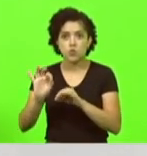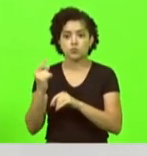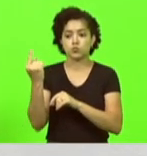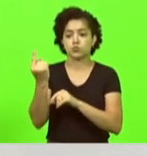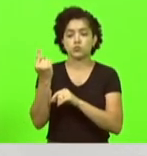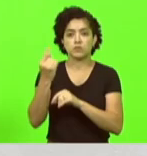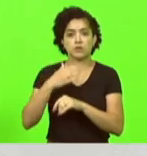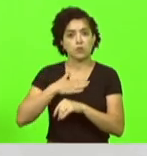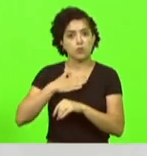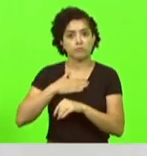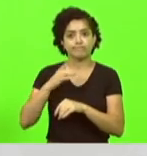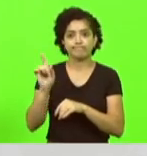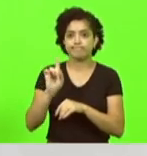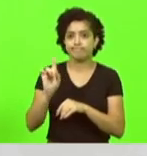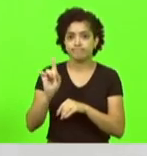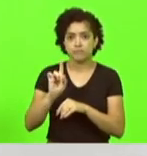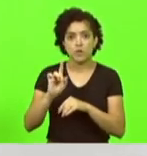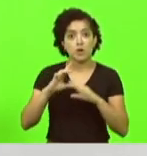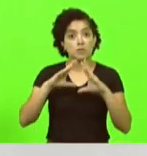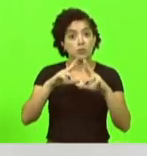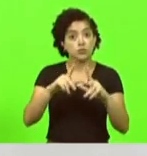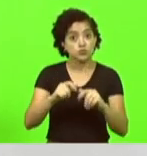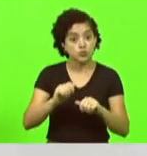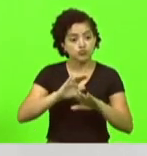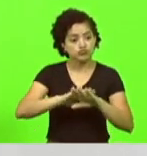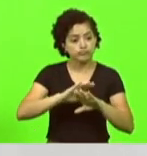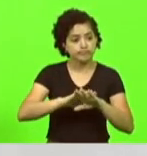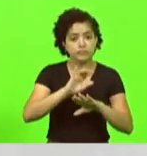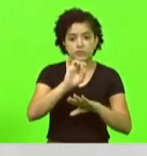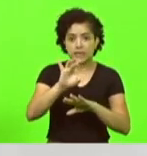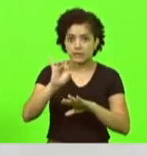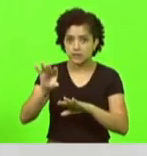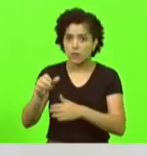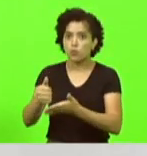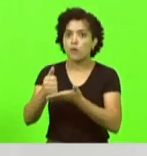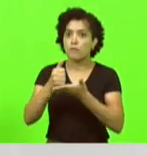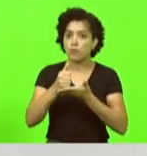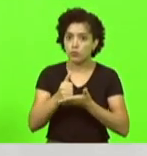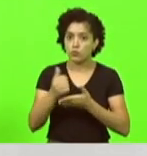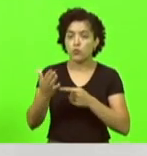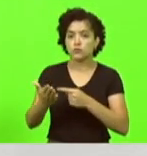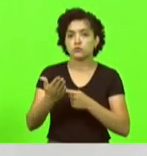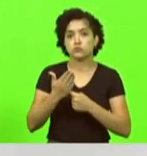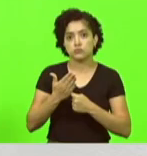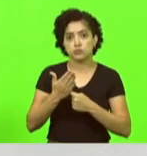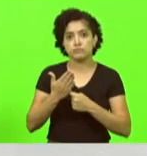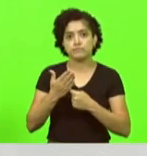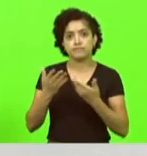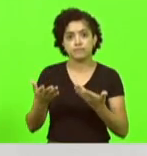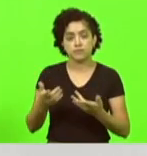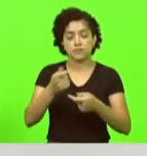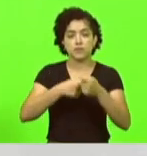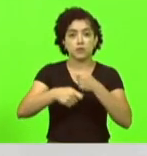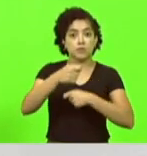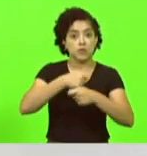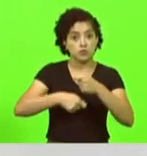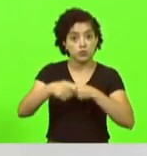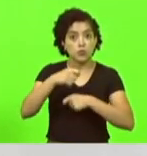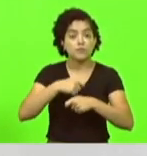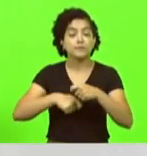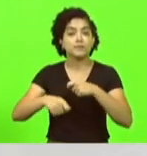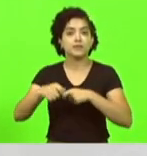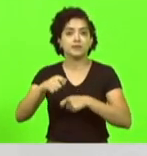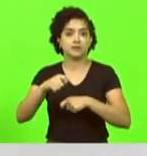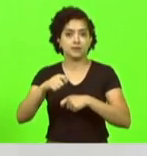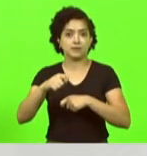por mim ela foi feita por todos os senhores e senhoras deputados sejamos uma economia histórico aqui neste